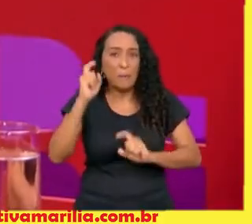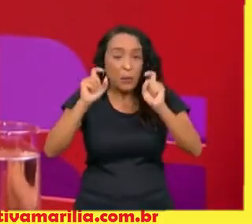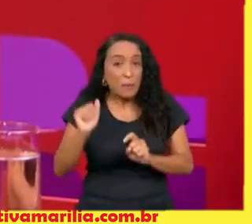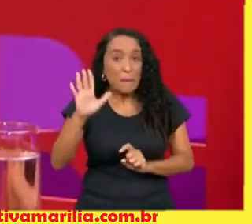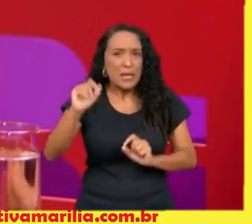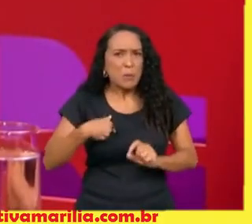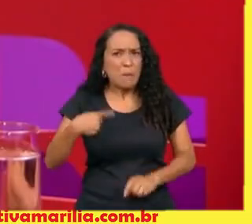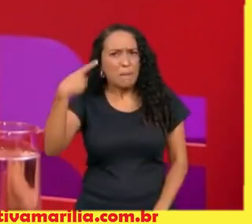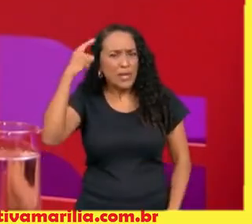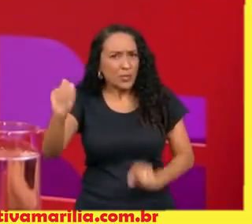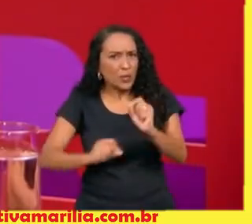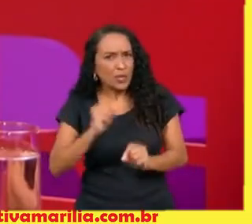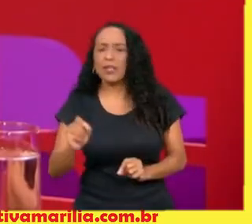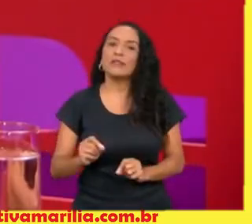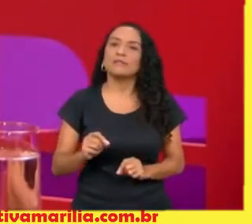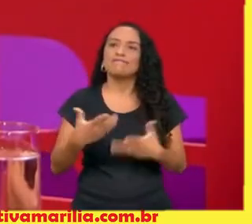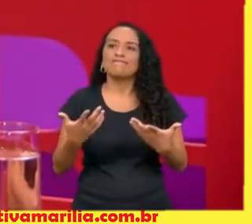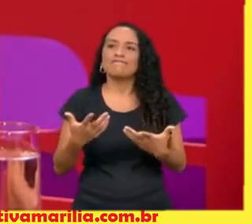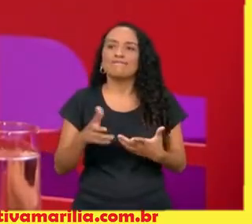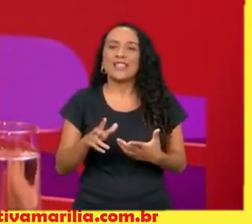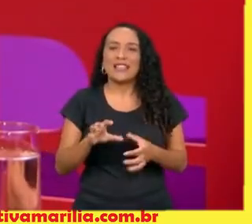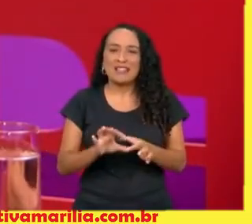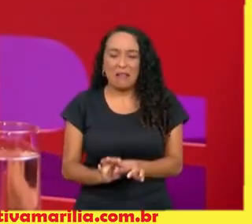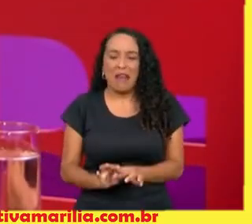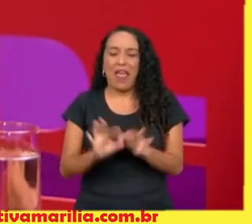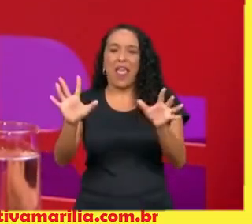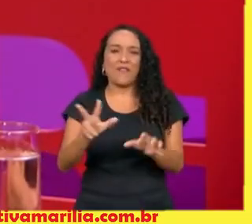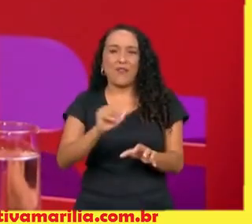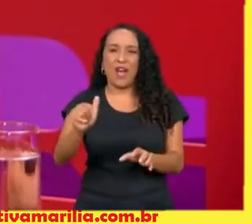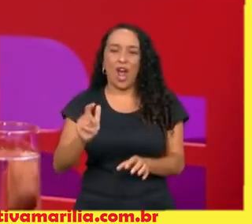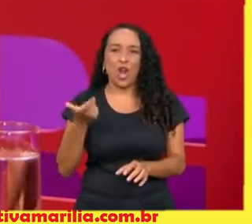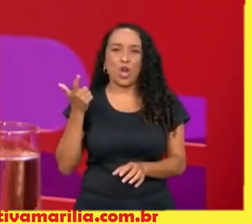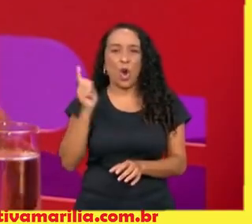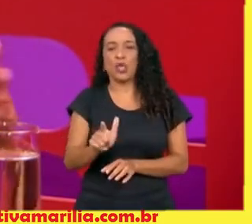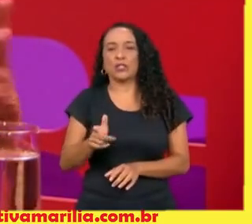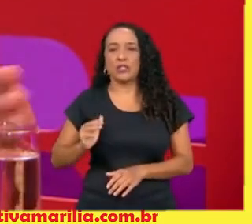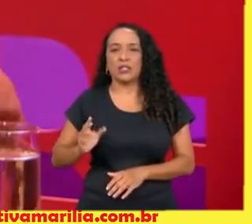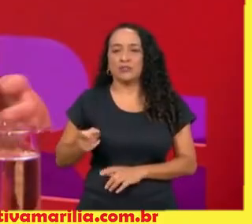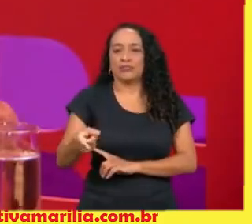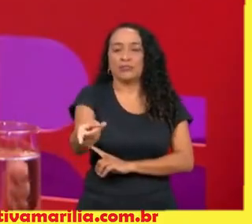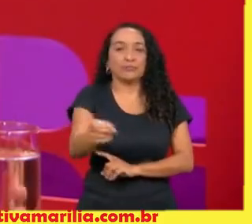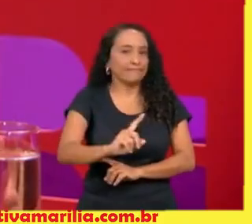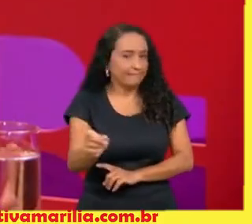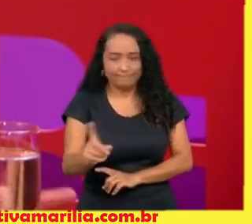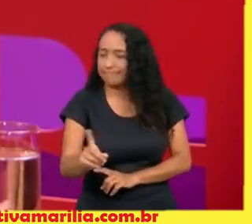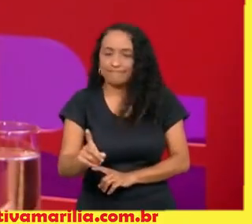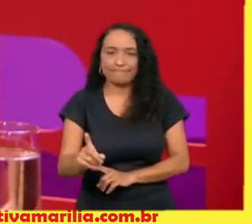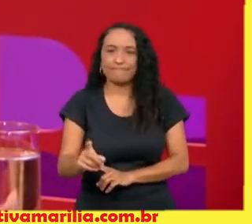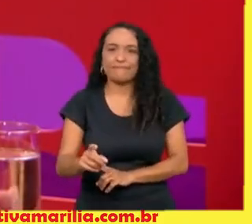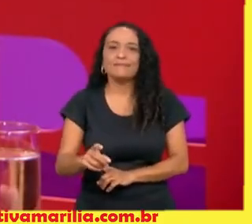tenho a impressão que não vai dar para deixar escorrer solto assim. Vai ter que enfrentar